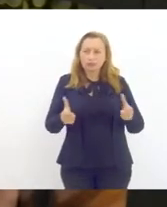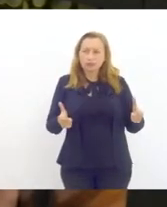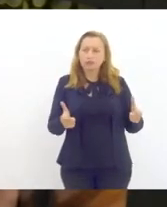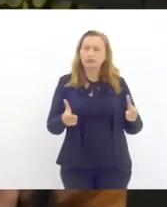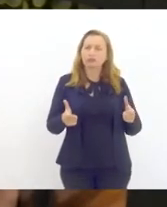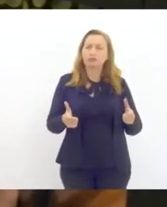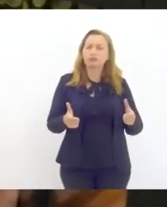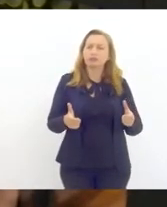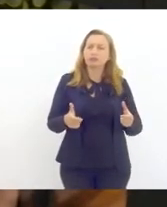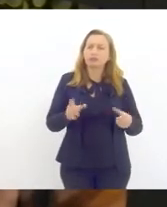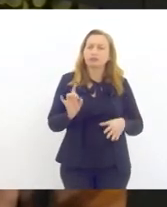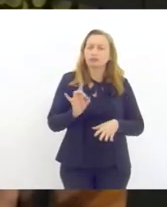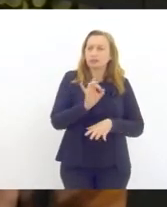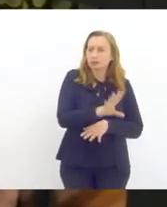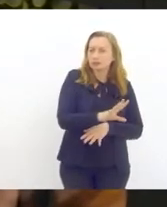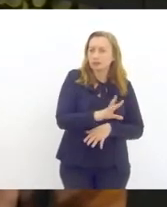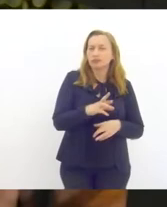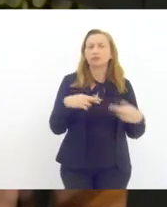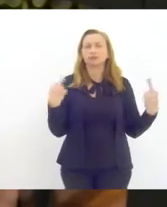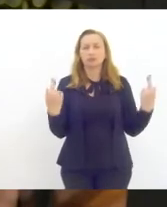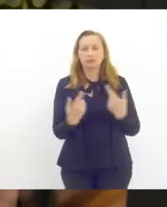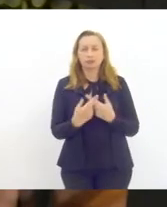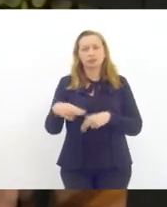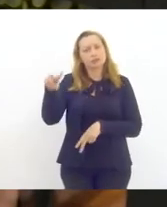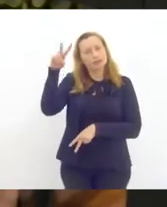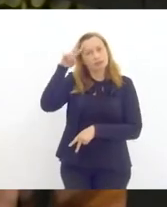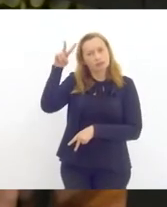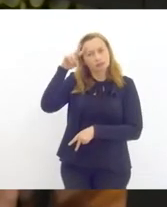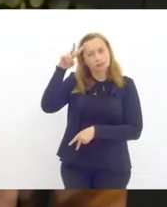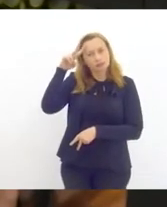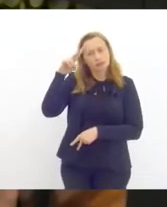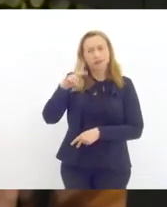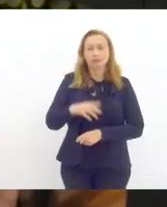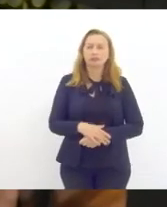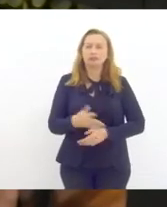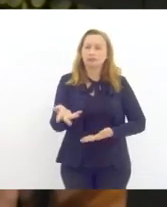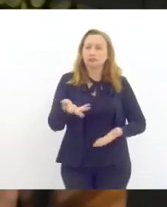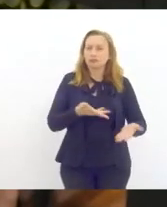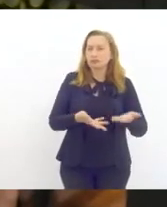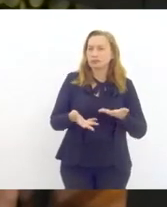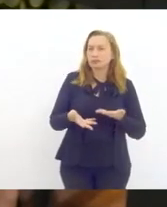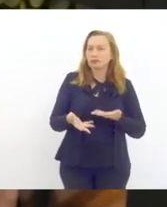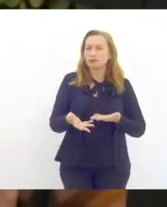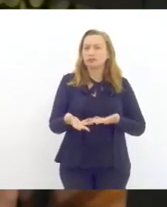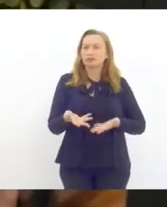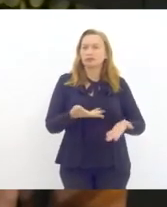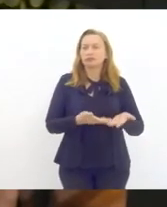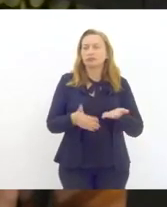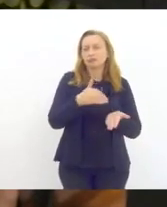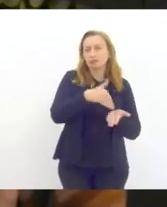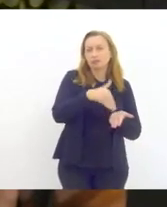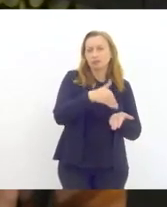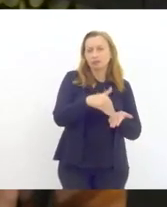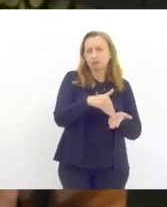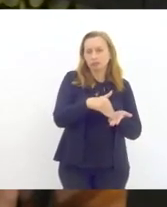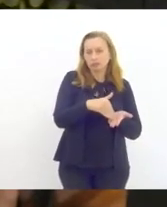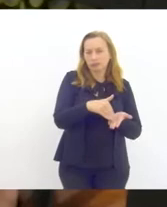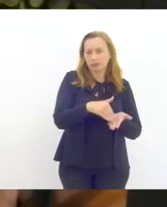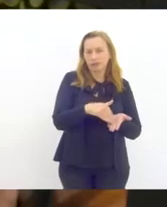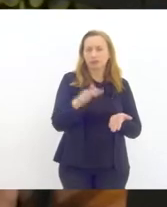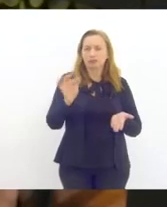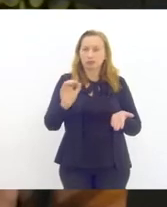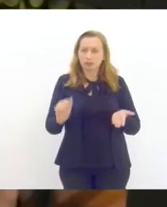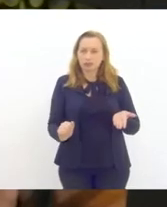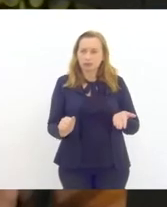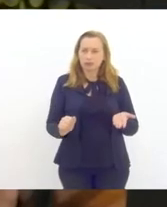a última assembleia, a última audiência, segunda-feira, na interlocução com as secretarias municipais de Fazenda. Nós nos reunimos